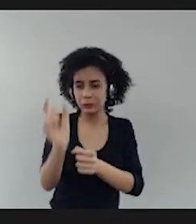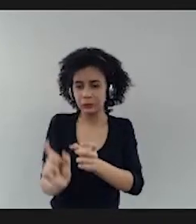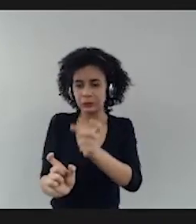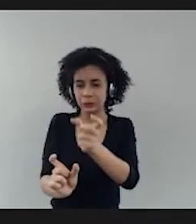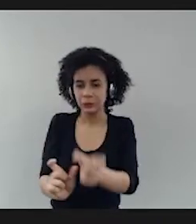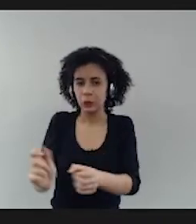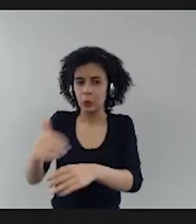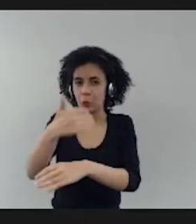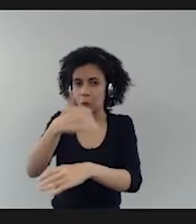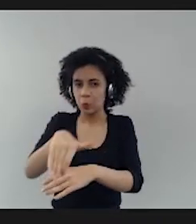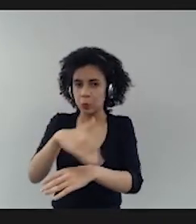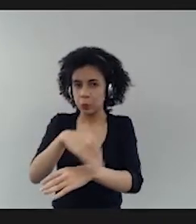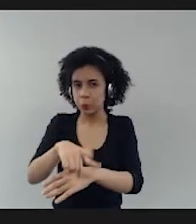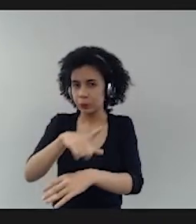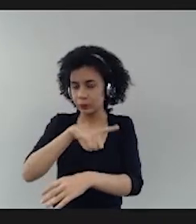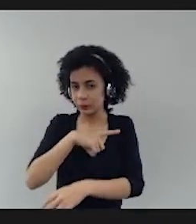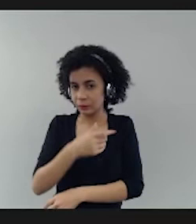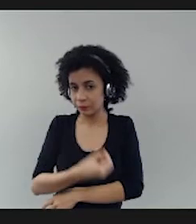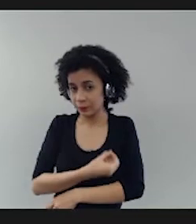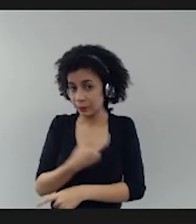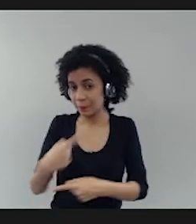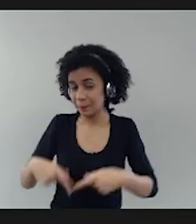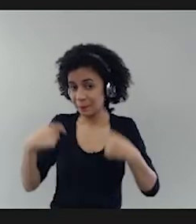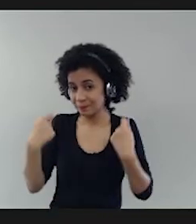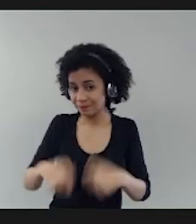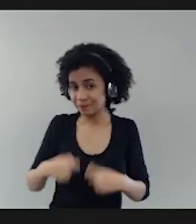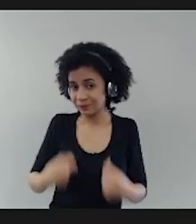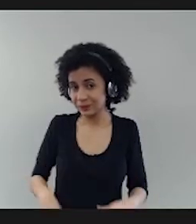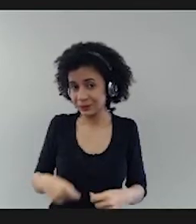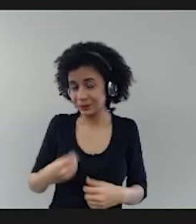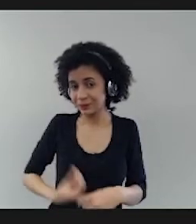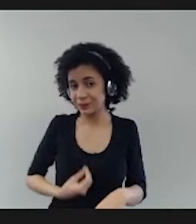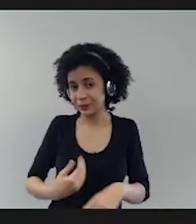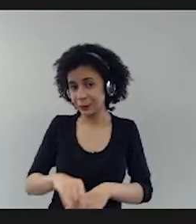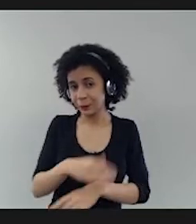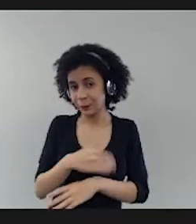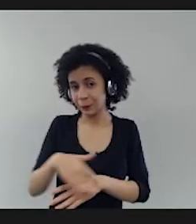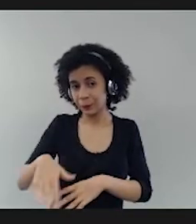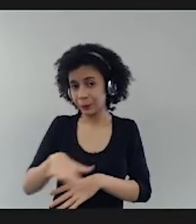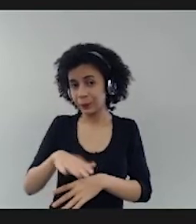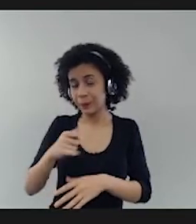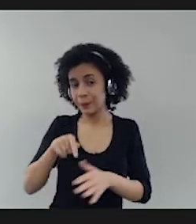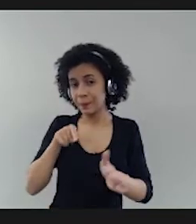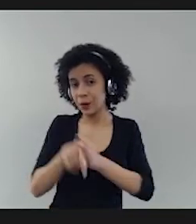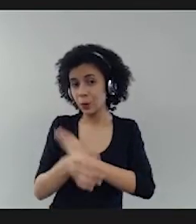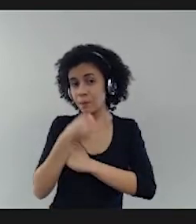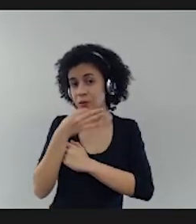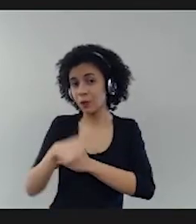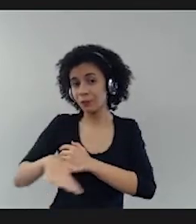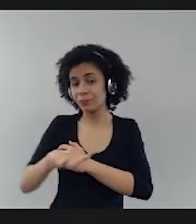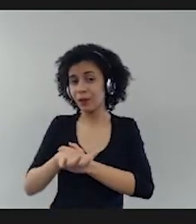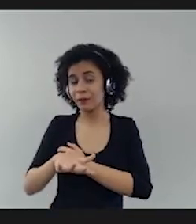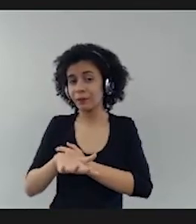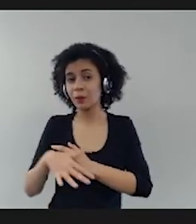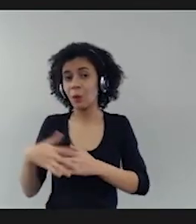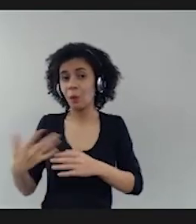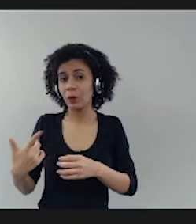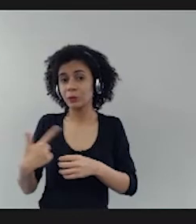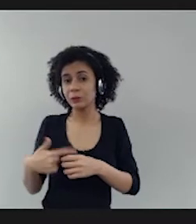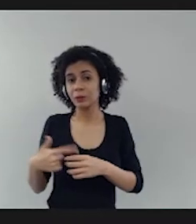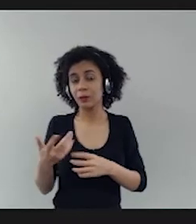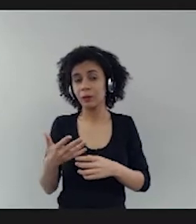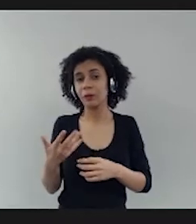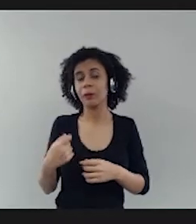nas ruas e que elas não deixaram de estar nas ruas porque elas precisam estar nas ruas, são elas que têm que falar qual é a cidade que